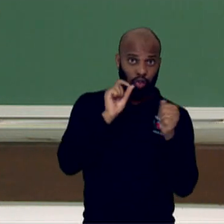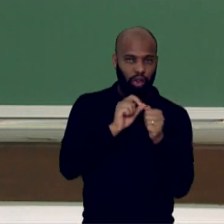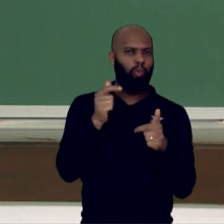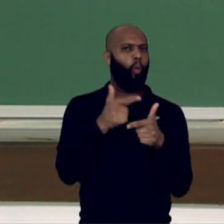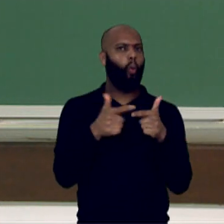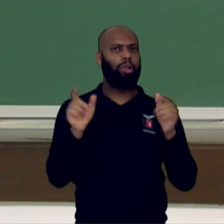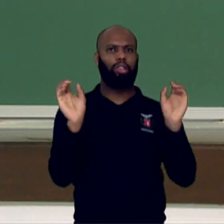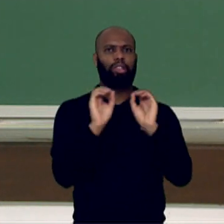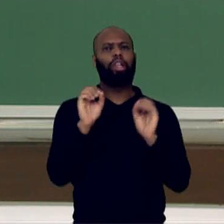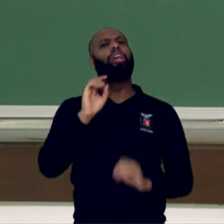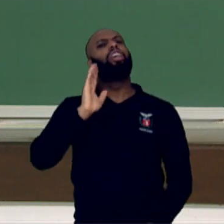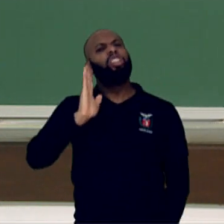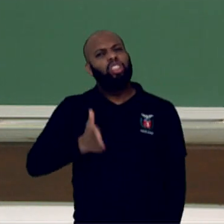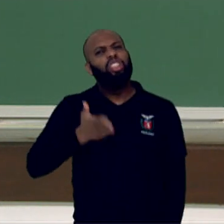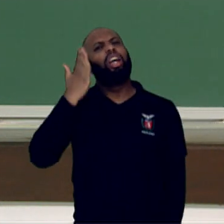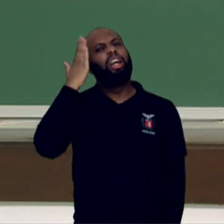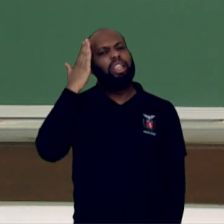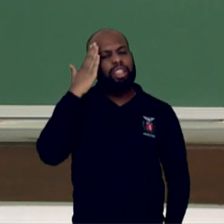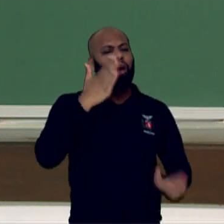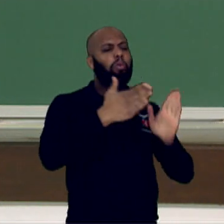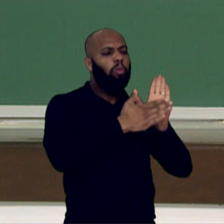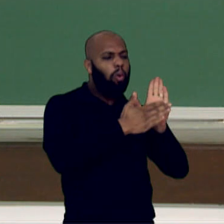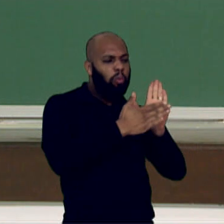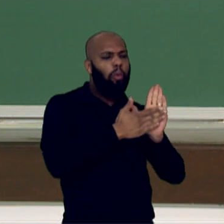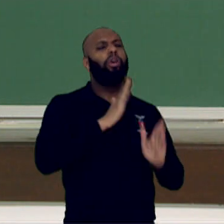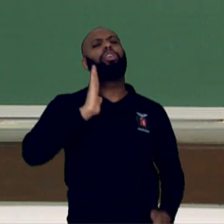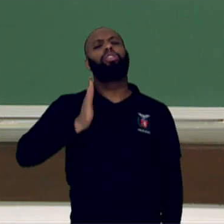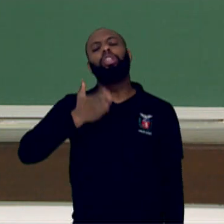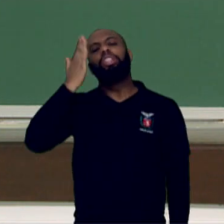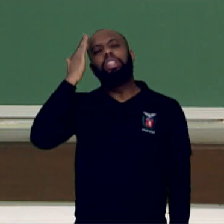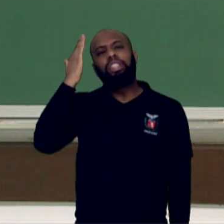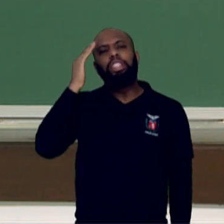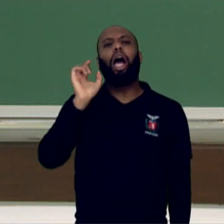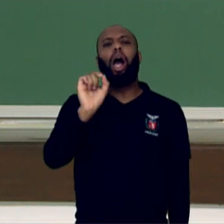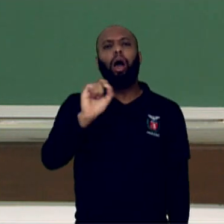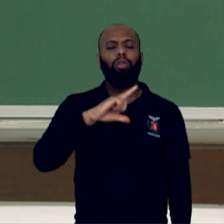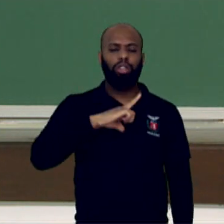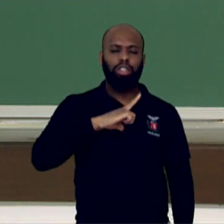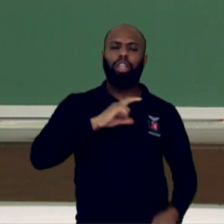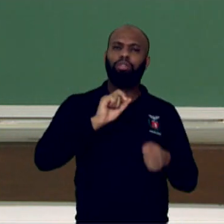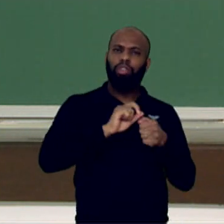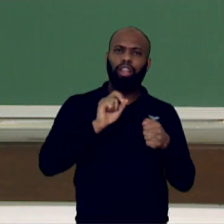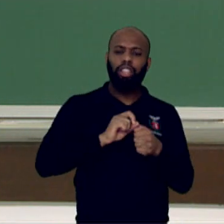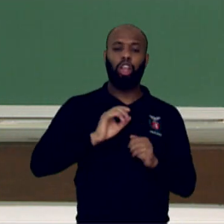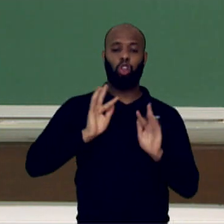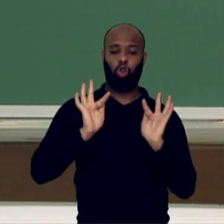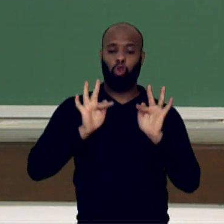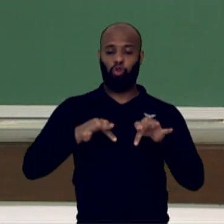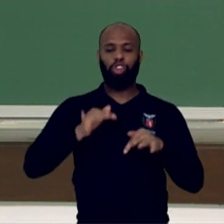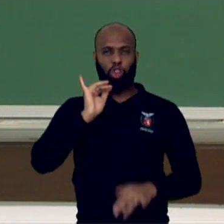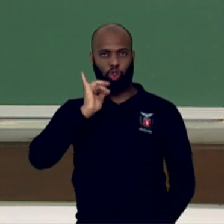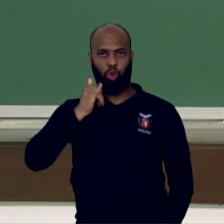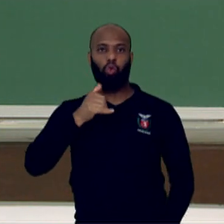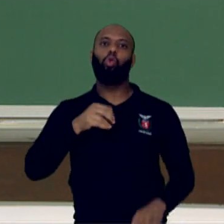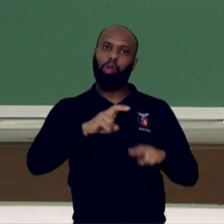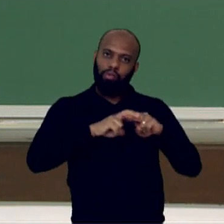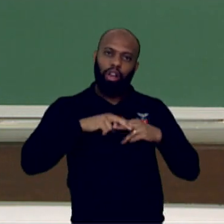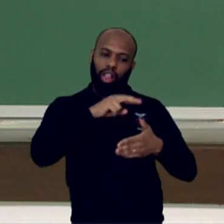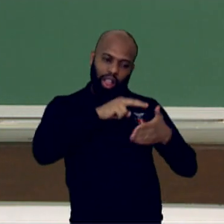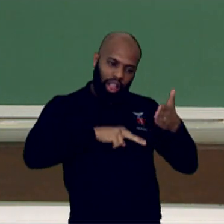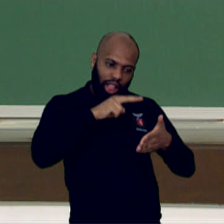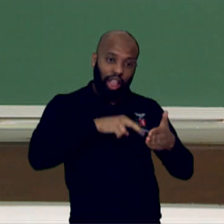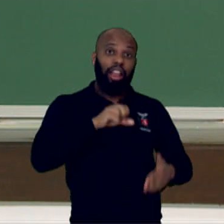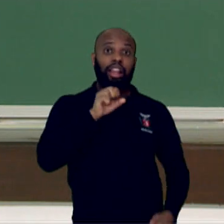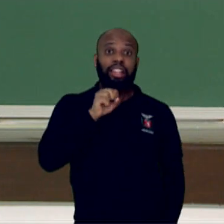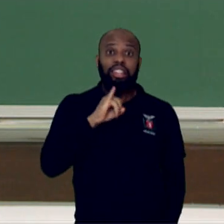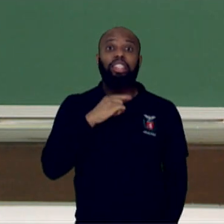Eu acho que você já entendeu a proposta, já entendeu o final desse conto pelas nossas leituras. E também, quem ficou